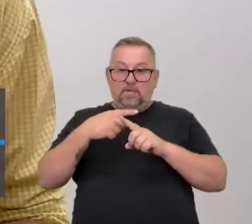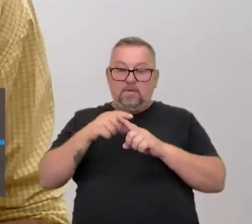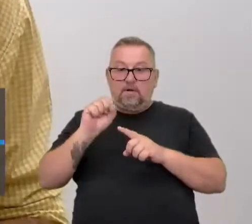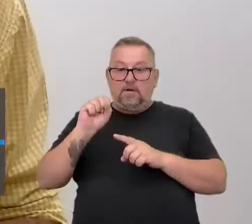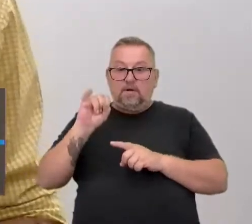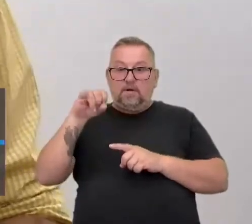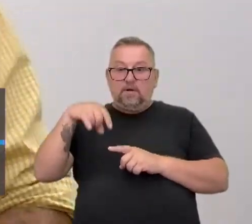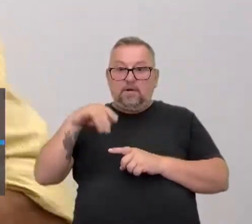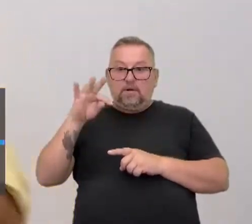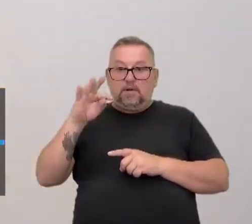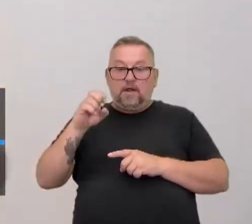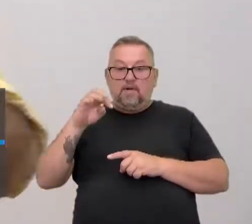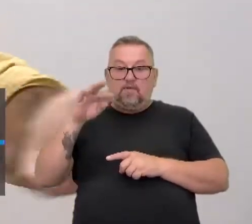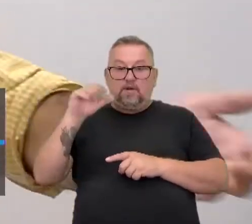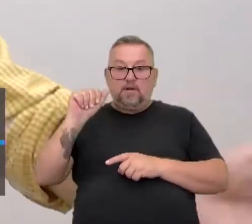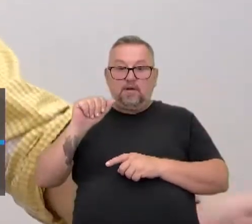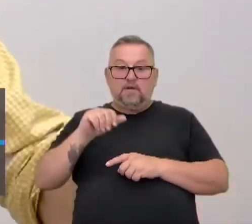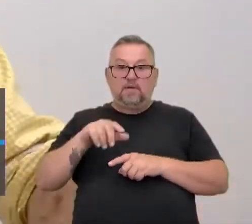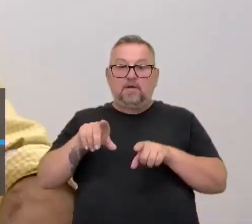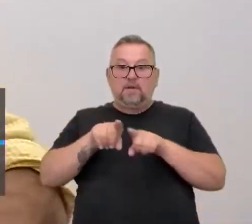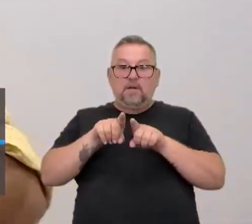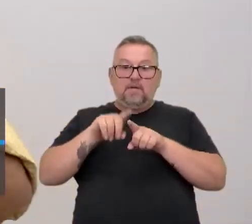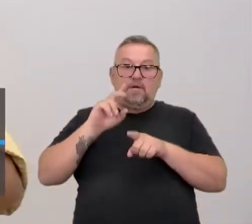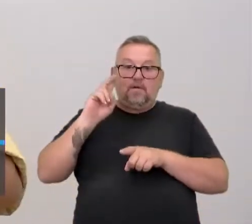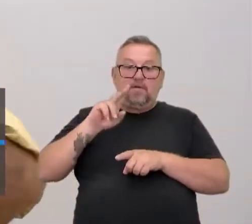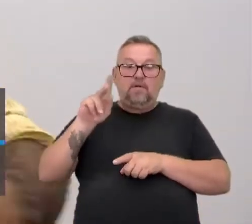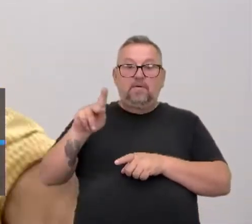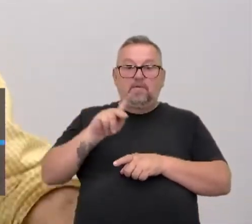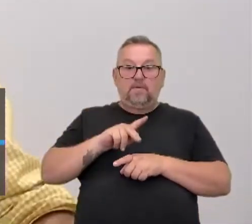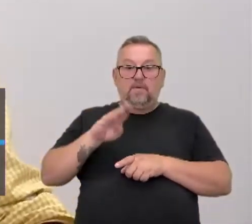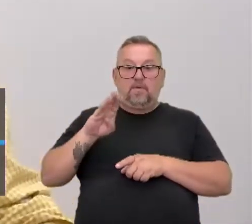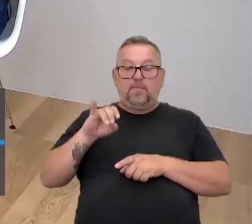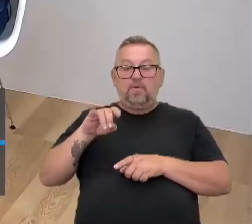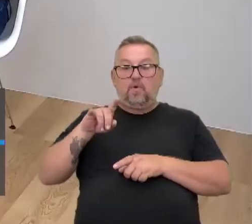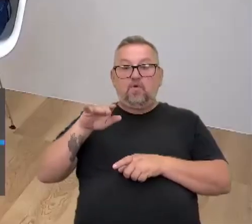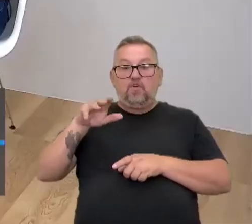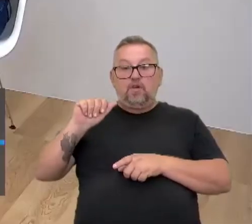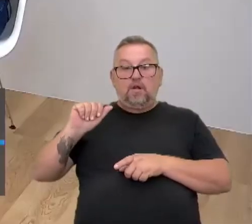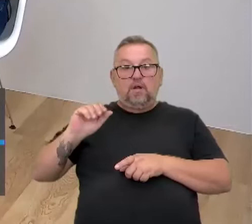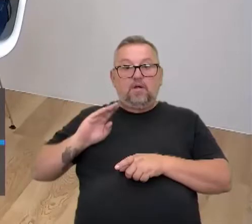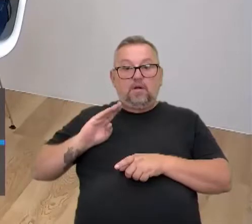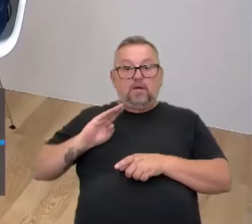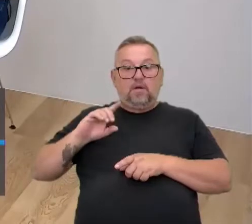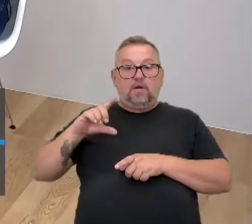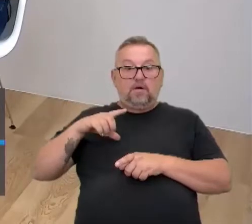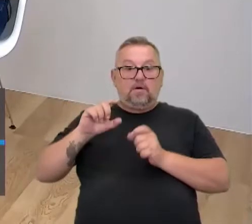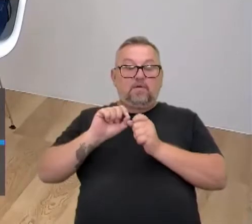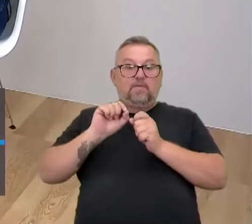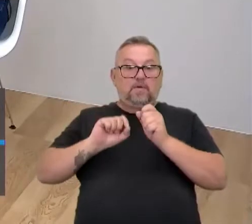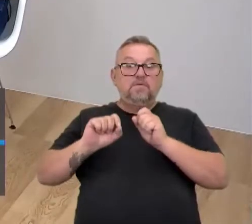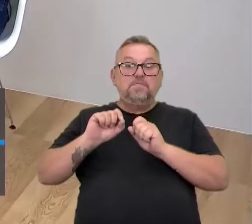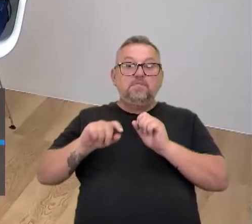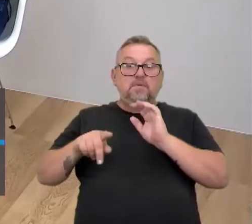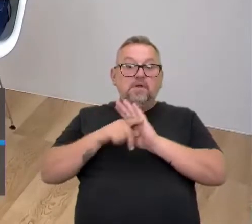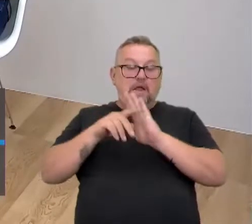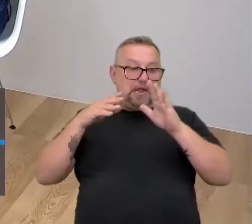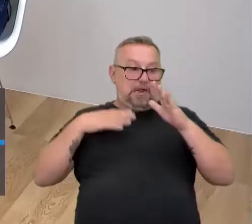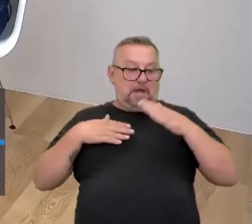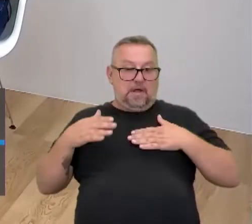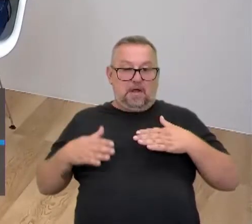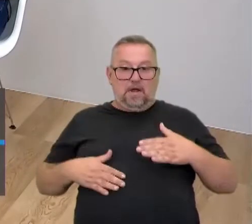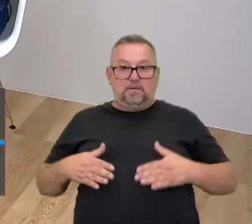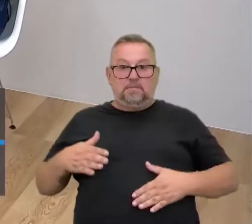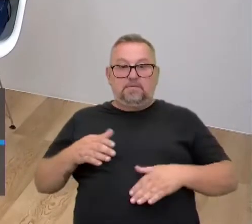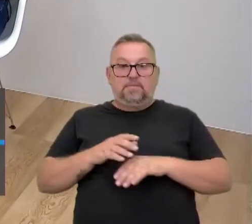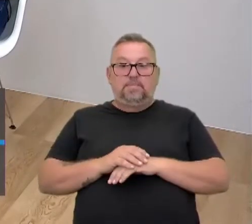sintética. E, evidentemente, você como professora de biologia sabe melhor do que ninguém. Isso tem um impacto também sobre o corpo humano, porque, de